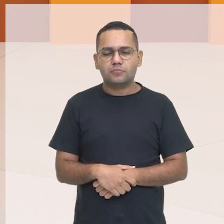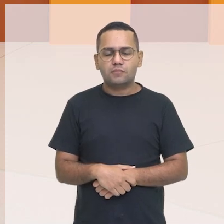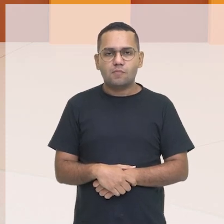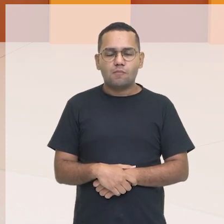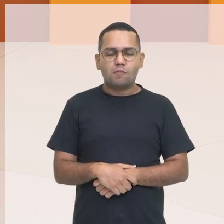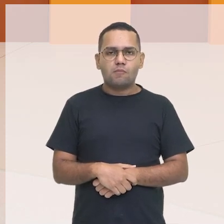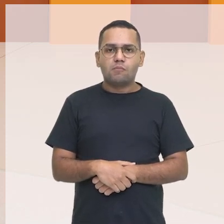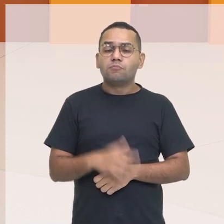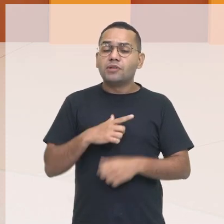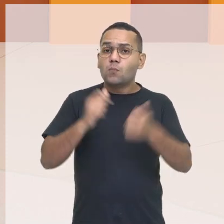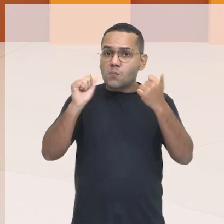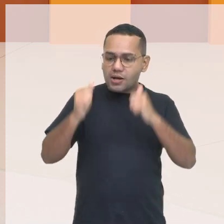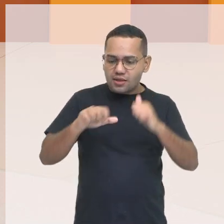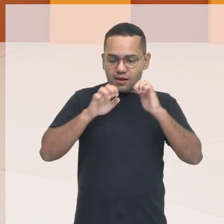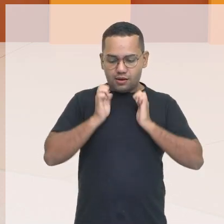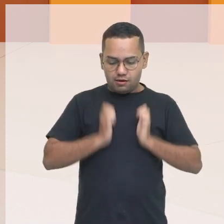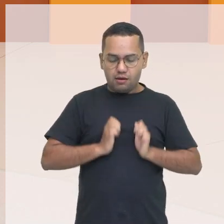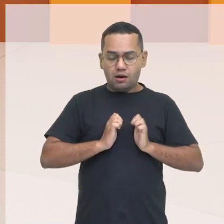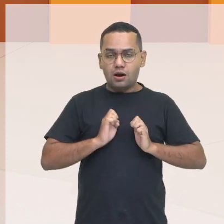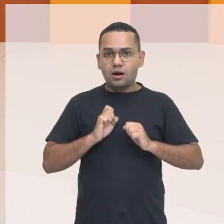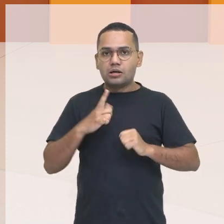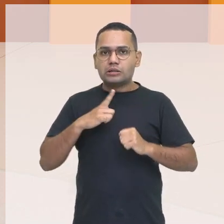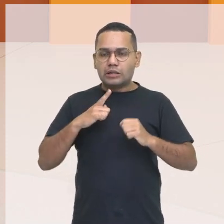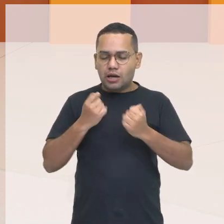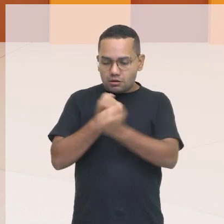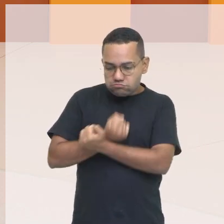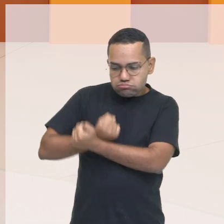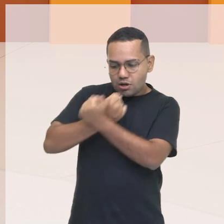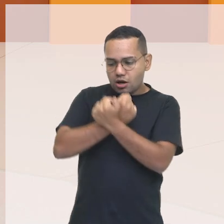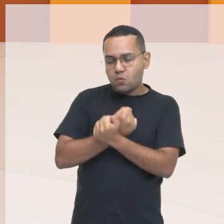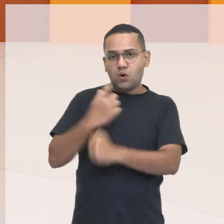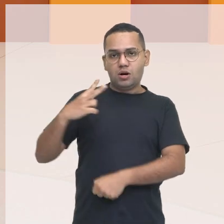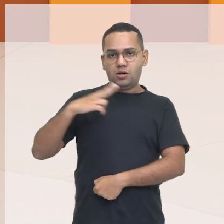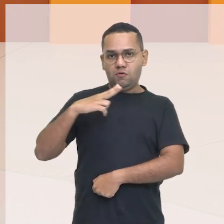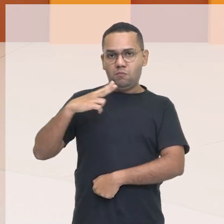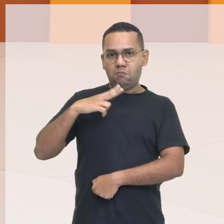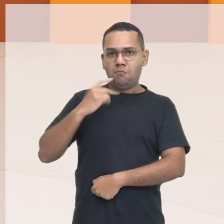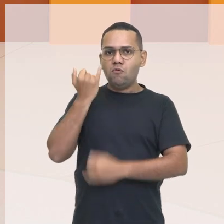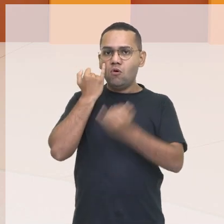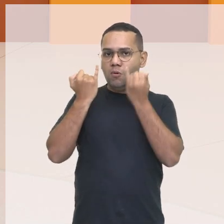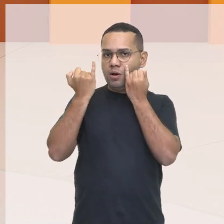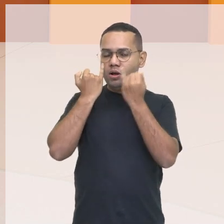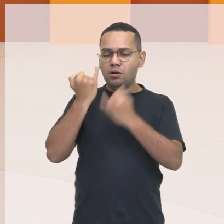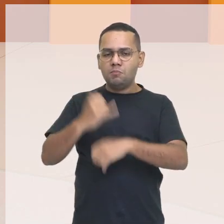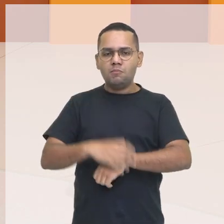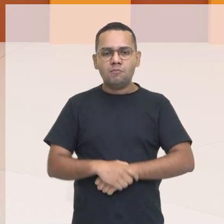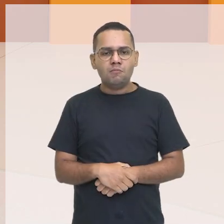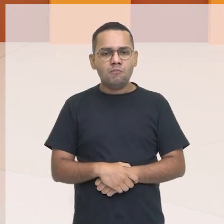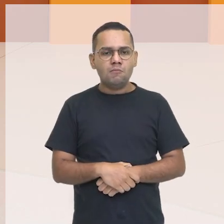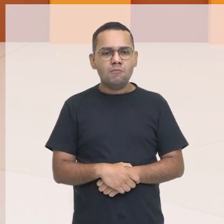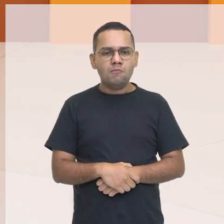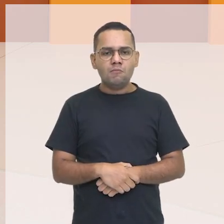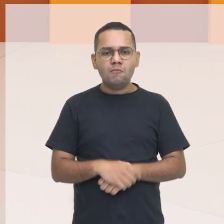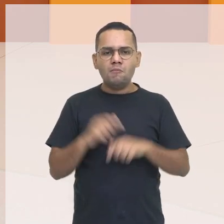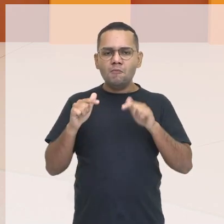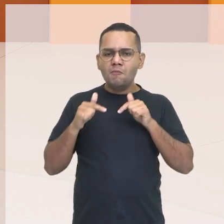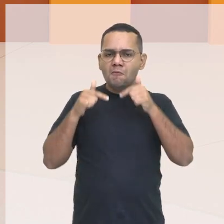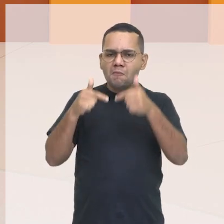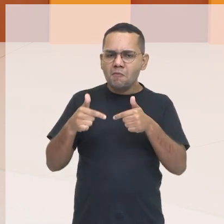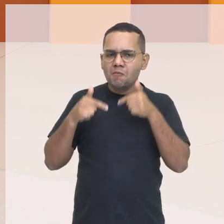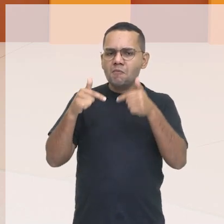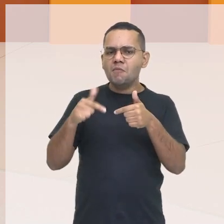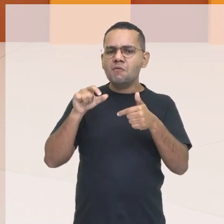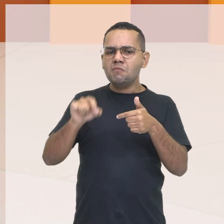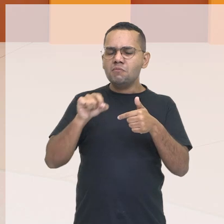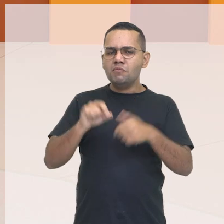eticamente, vai proteger os direitos de quem está envolvido e também lutar pela dignidade